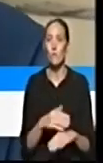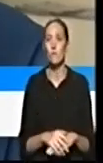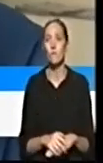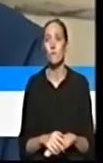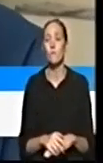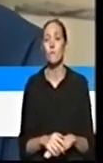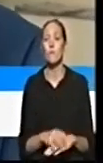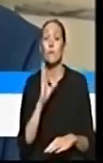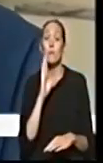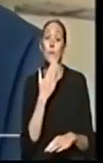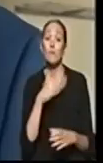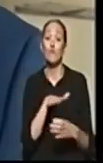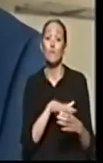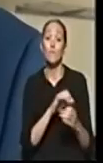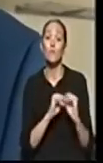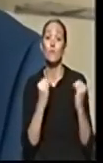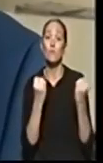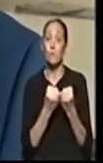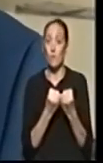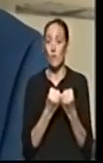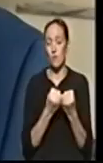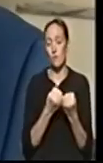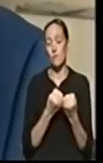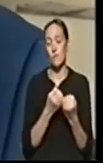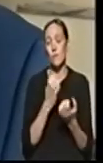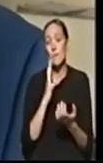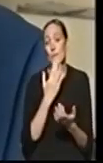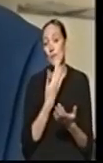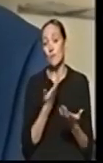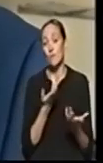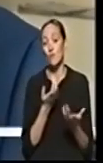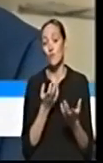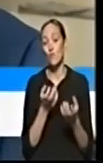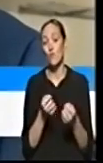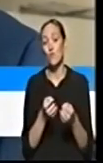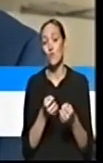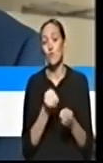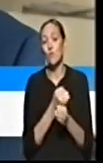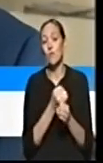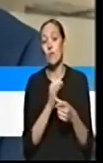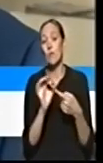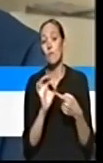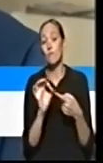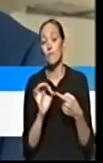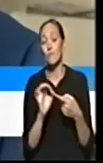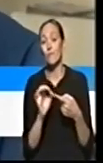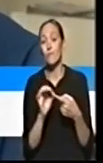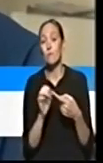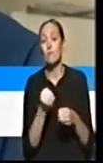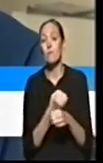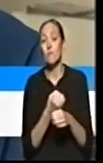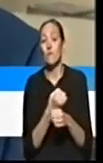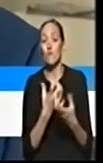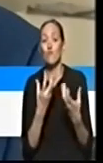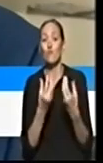sociais, temos que ver o tipo de resposta de trabalho, volume de trabalho, e nomeadamente o tipo de intervenção que a escola faz junto